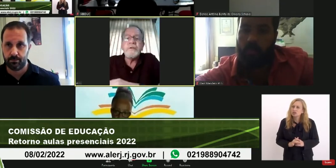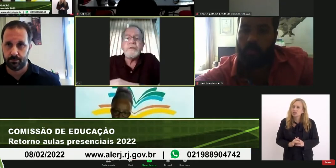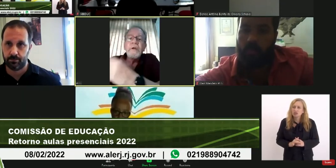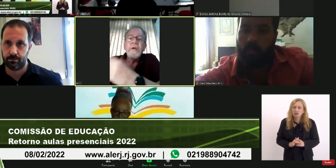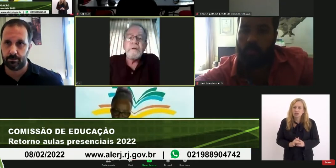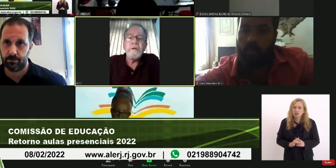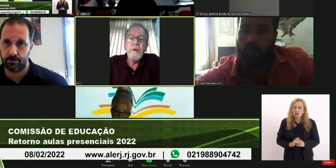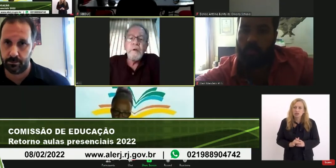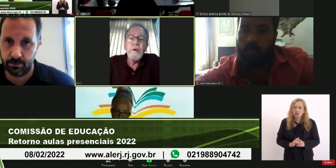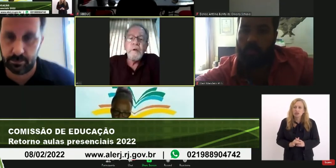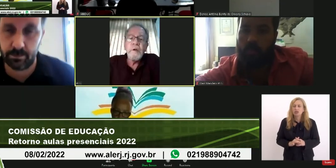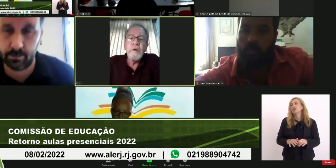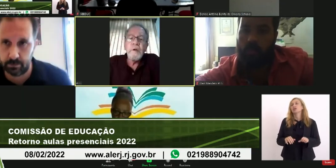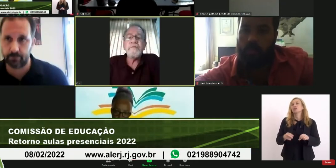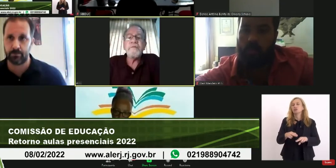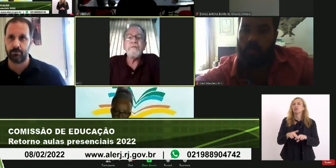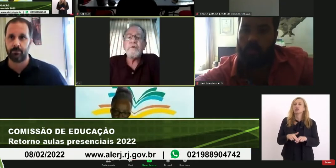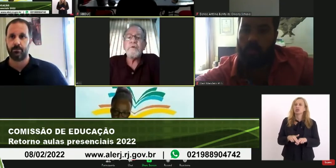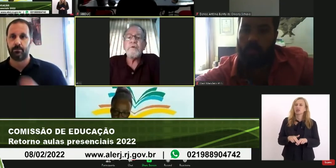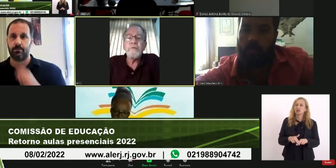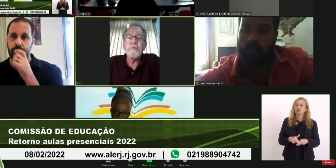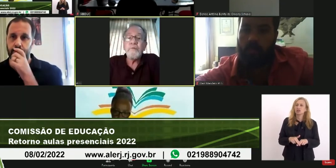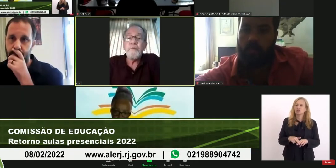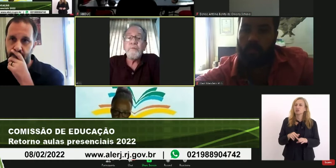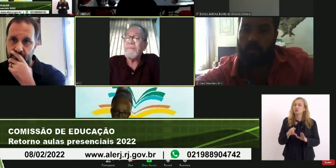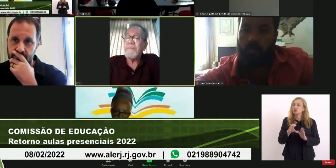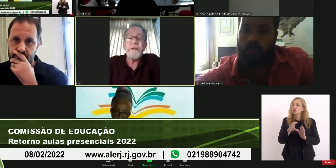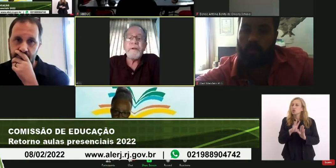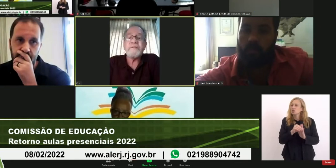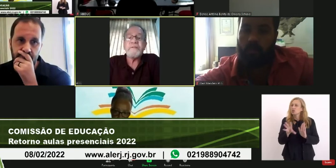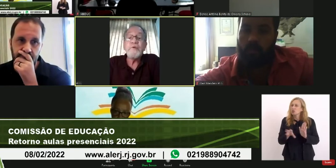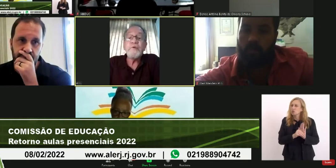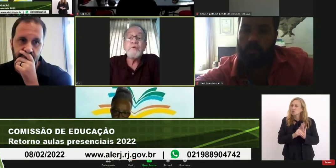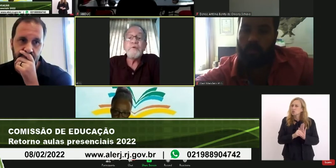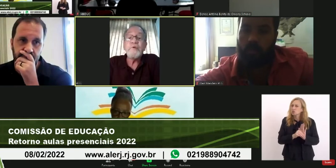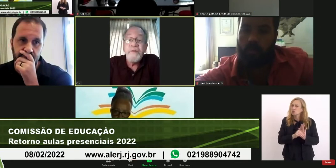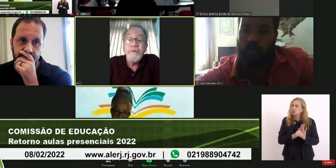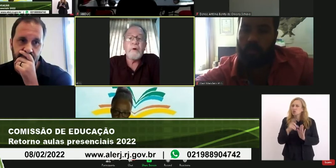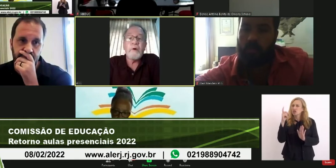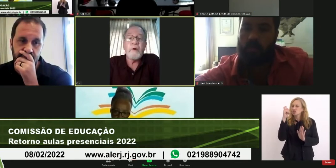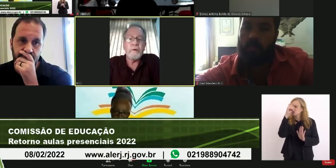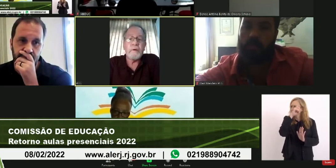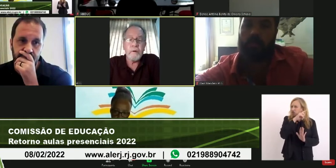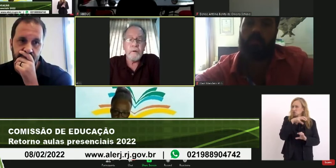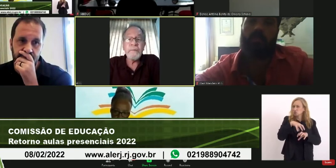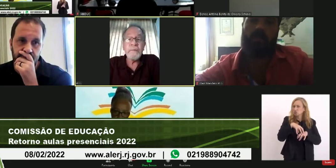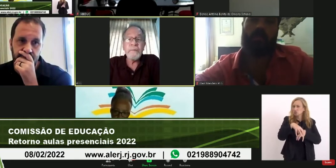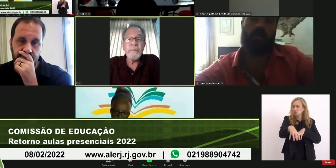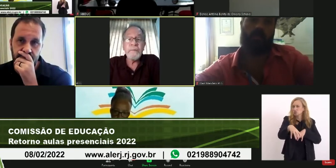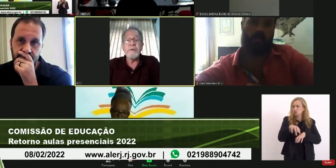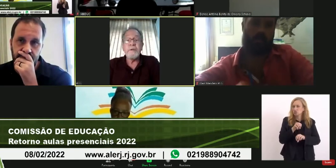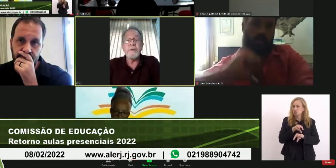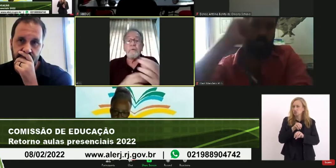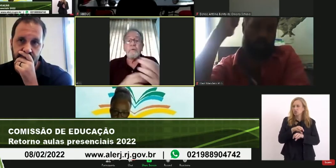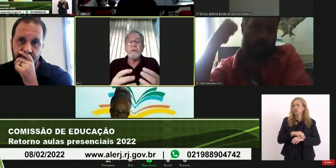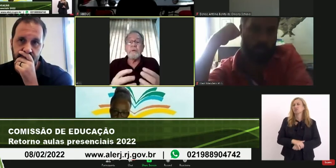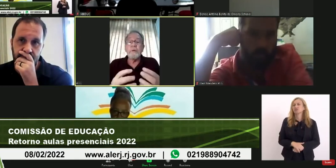dos coleguinhas, porque, do seu ponto de vista de conteúdo, não tem a menor atenção. É muito difícil dar uma aula presencial.